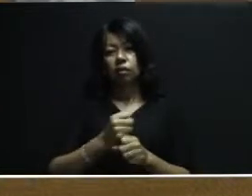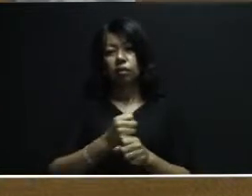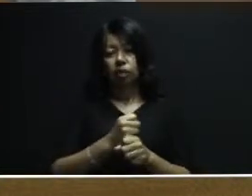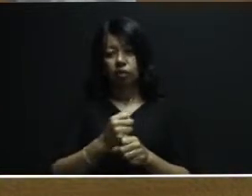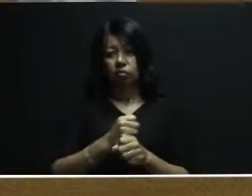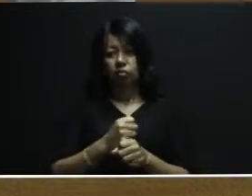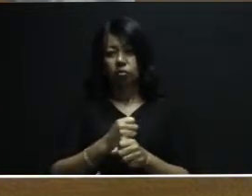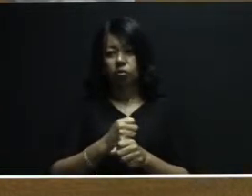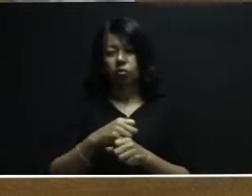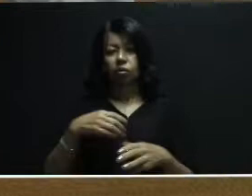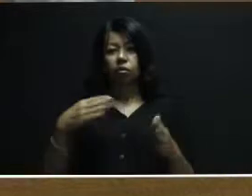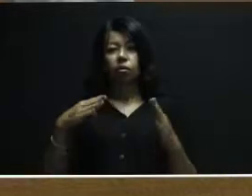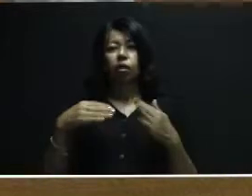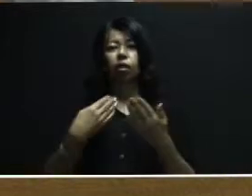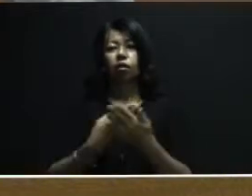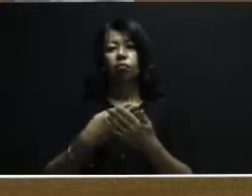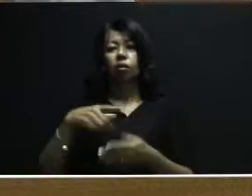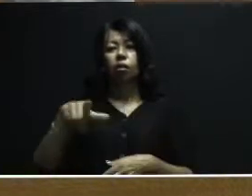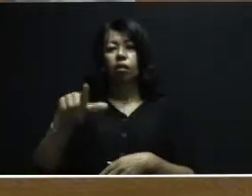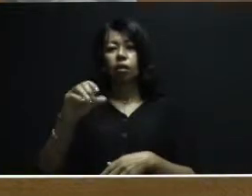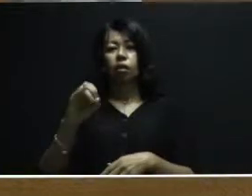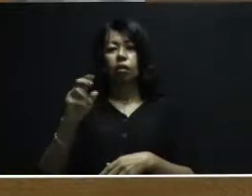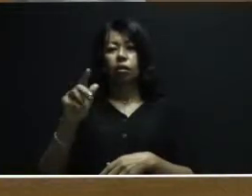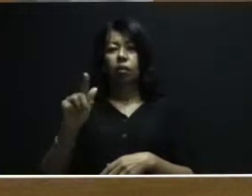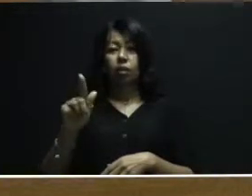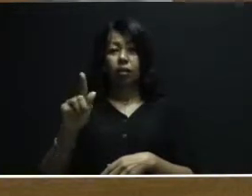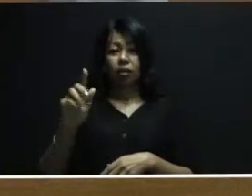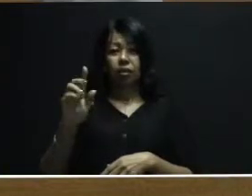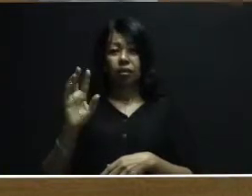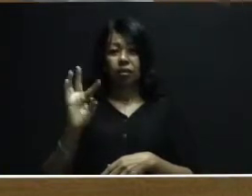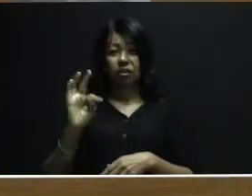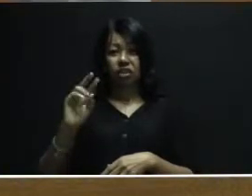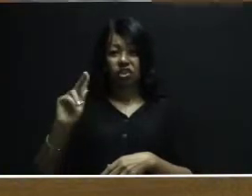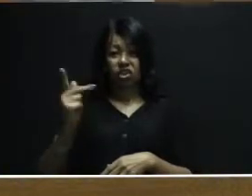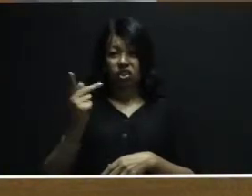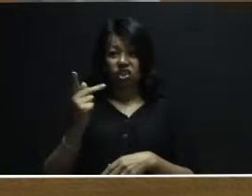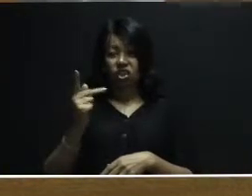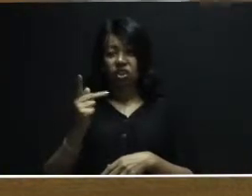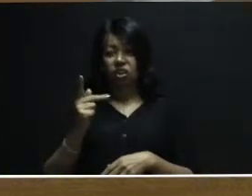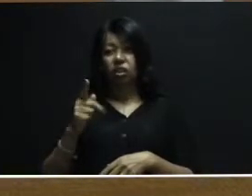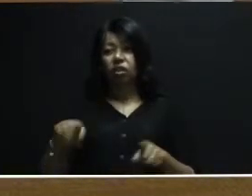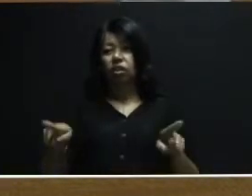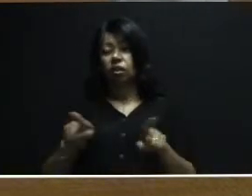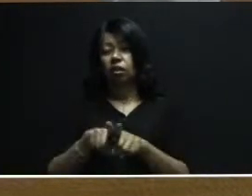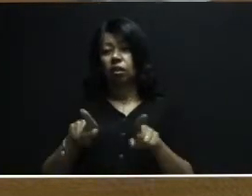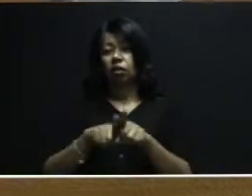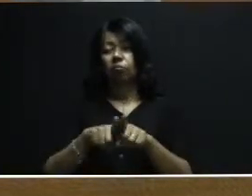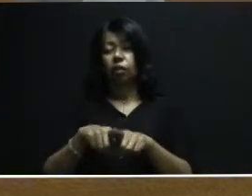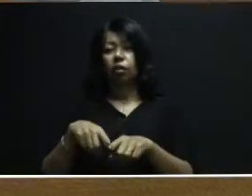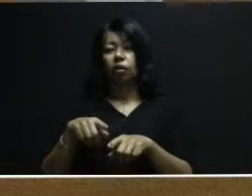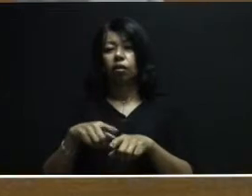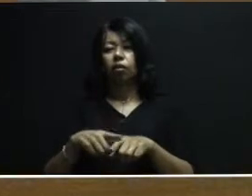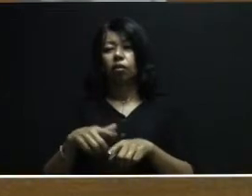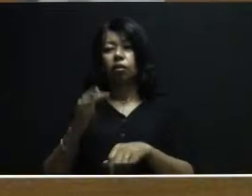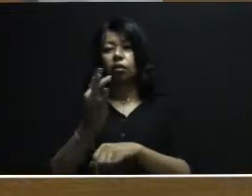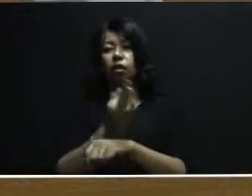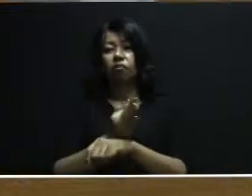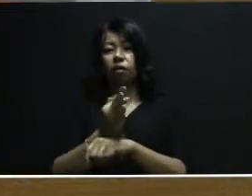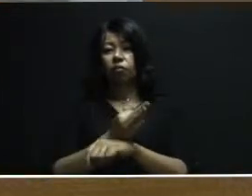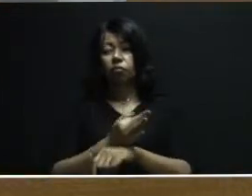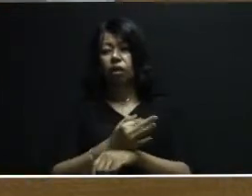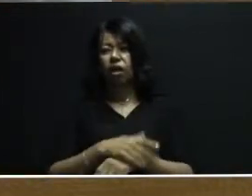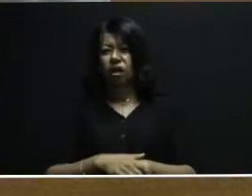no Colégio da Light, né? Lecionei, tive como aluno na faculdade o